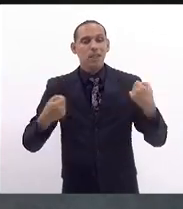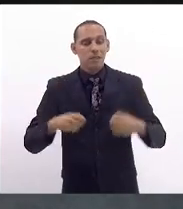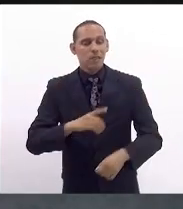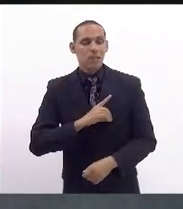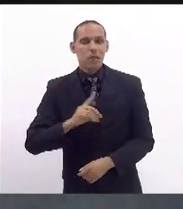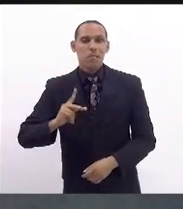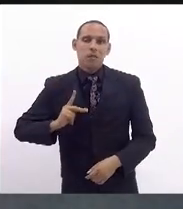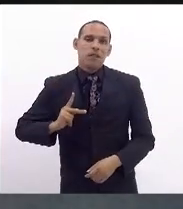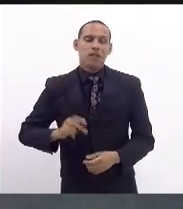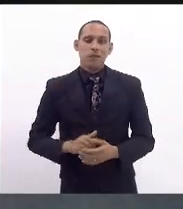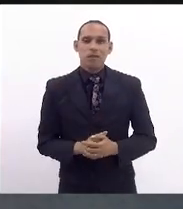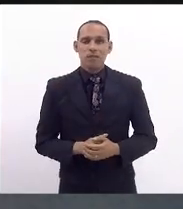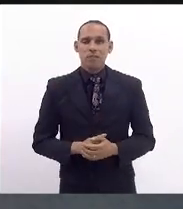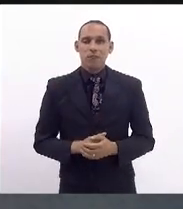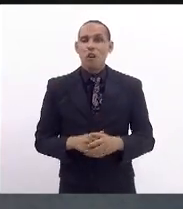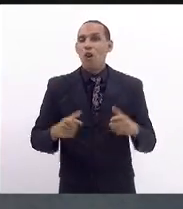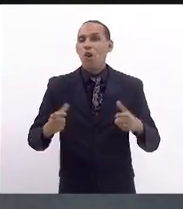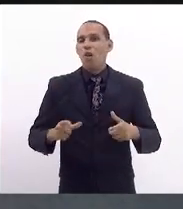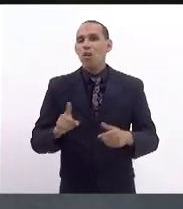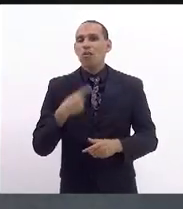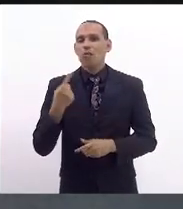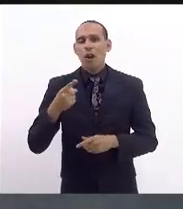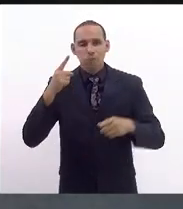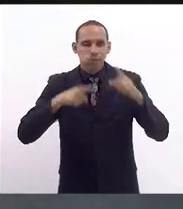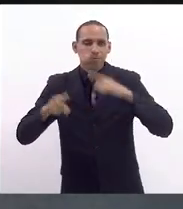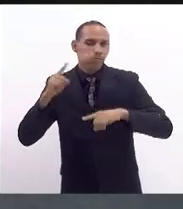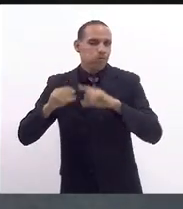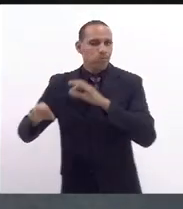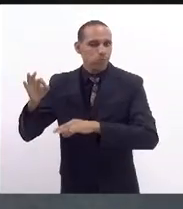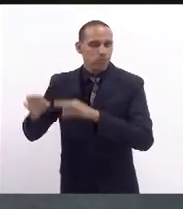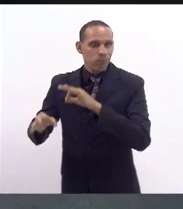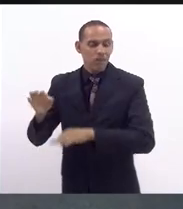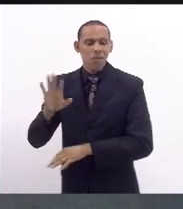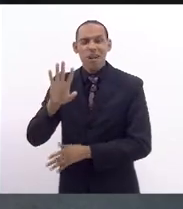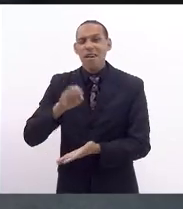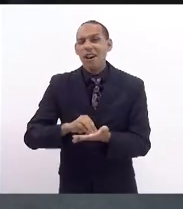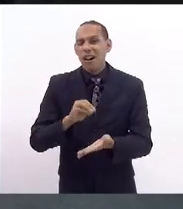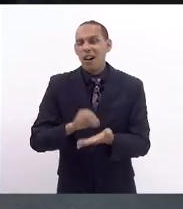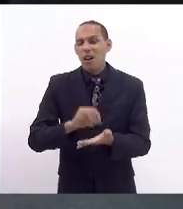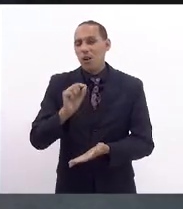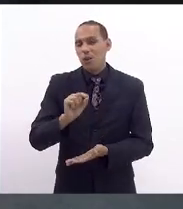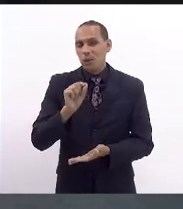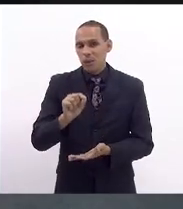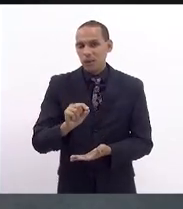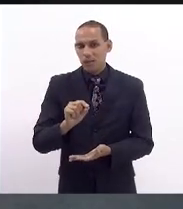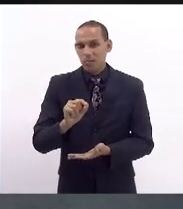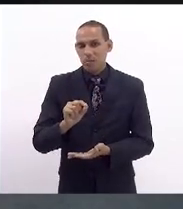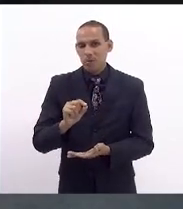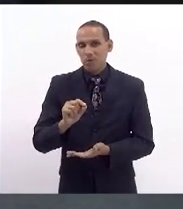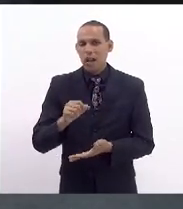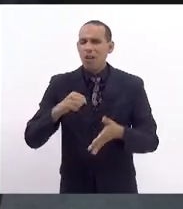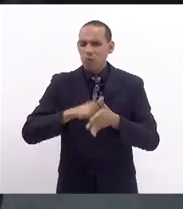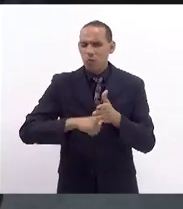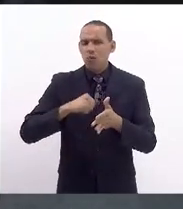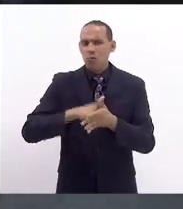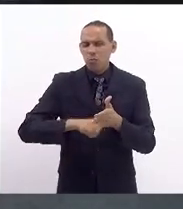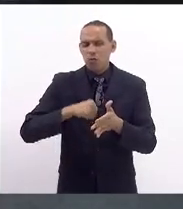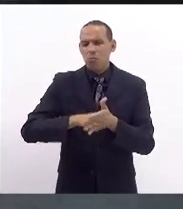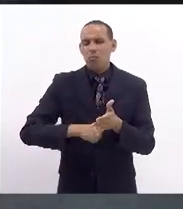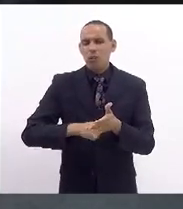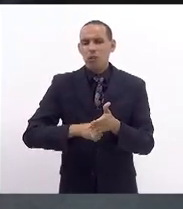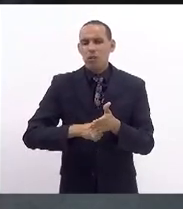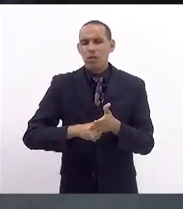defensoria no nosso ordenamento jurídico mas falta ainda nesse processo de luta